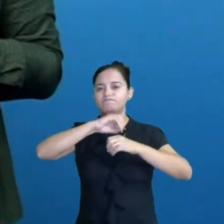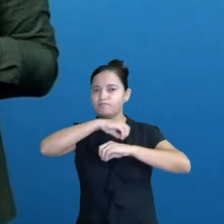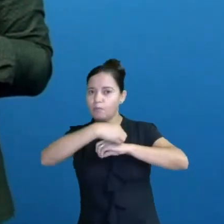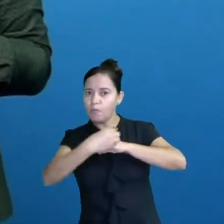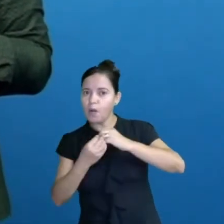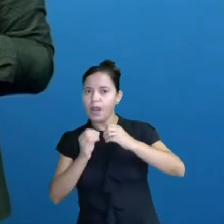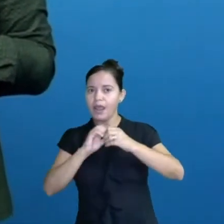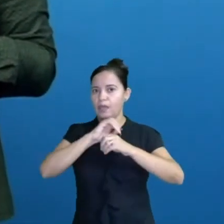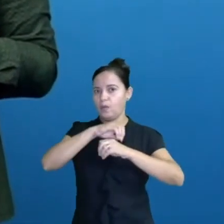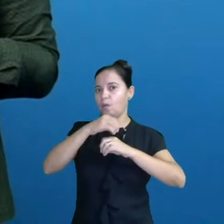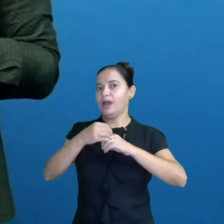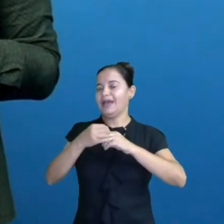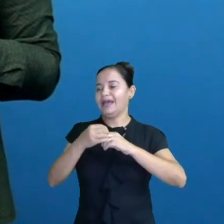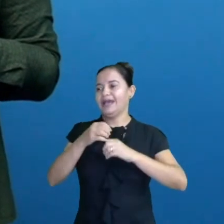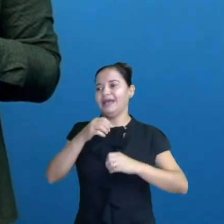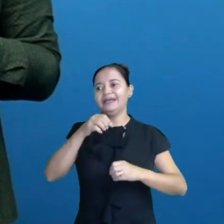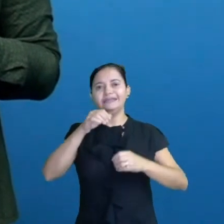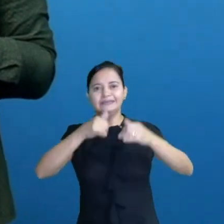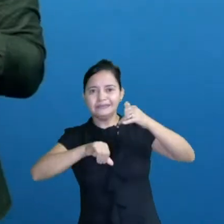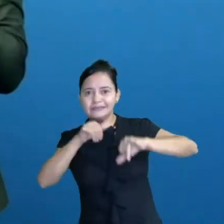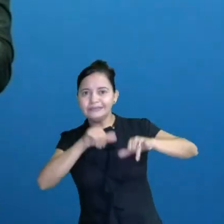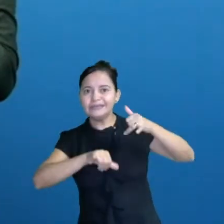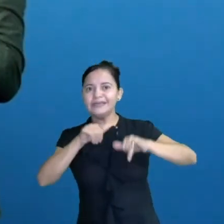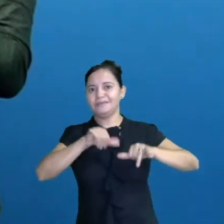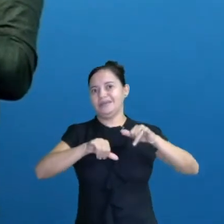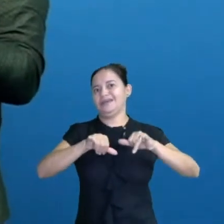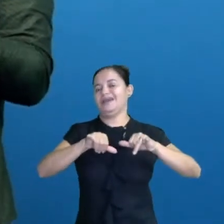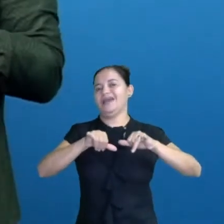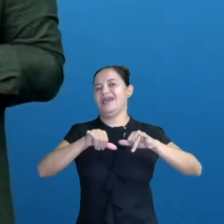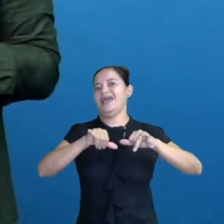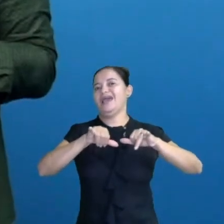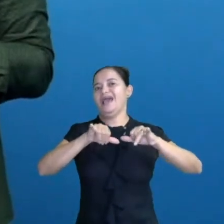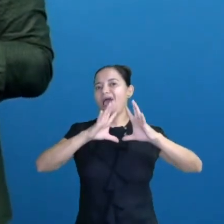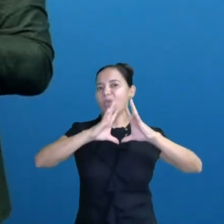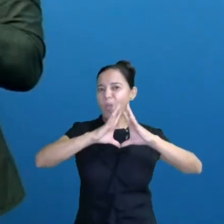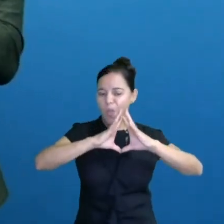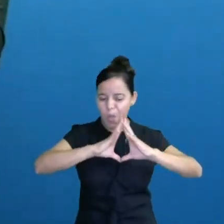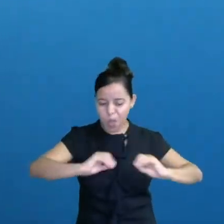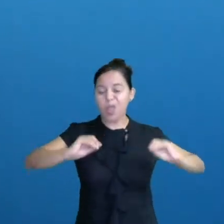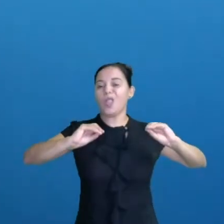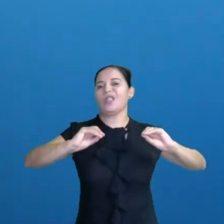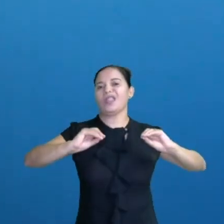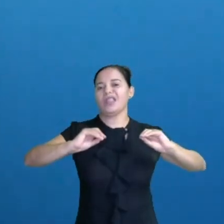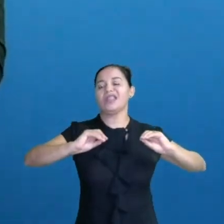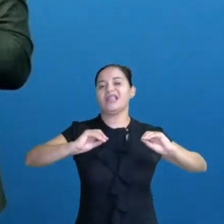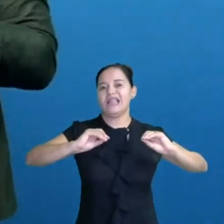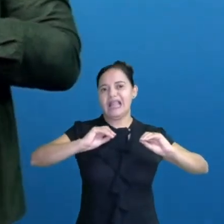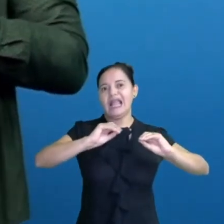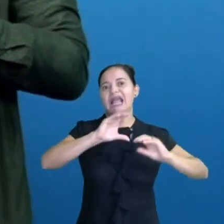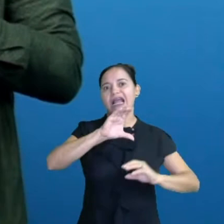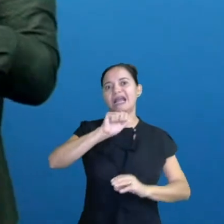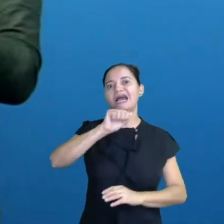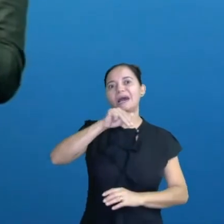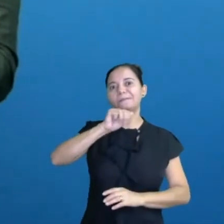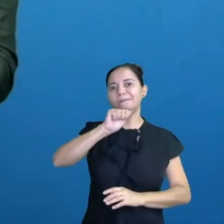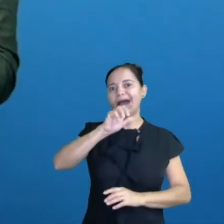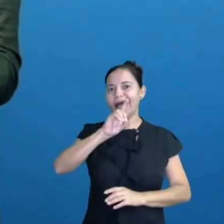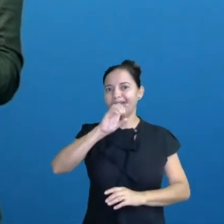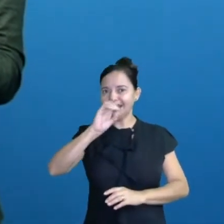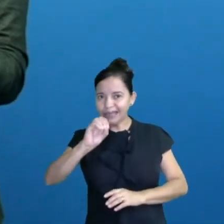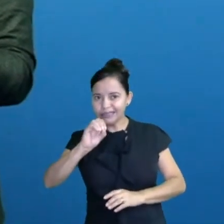as chamadas moléculas de ozônio. Elas destroem a camada de ozônio. E por que ela faz isso? O cloro, gente, ele tem uma